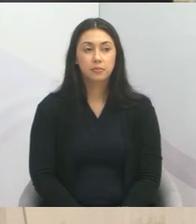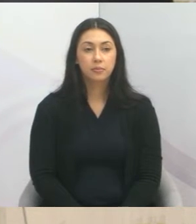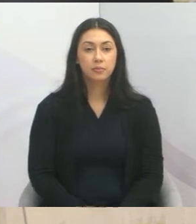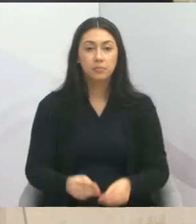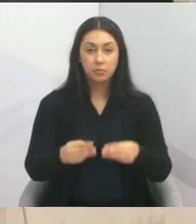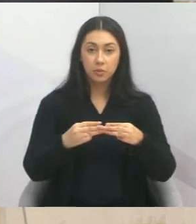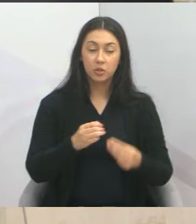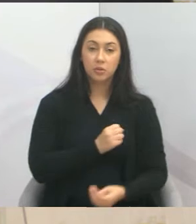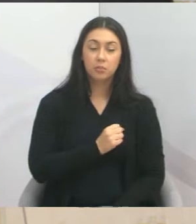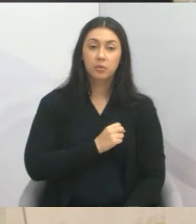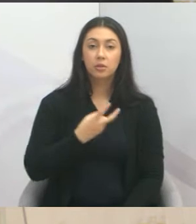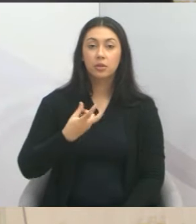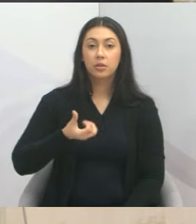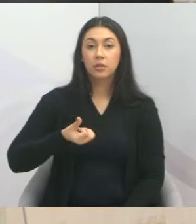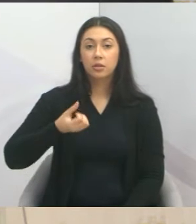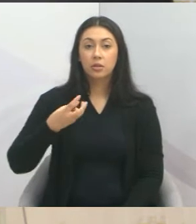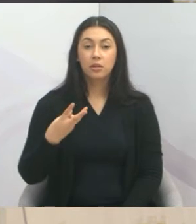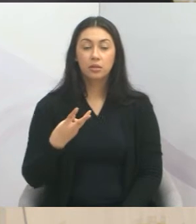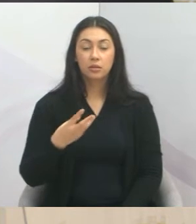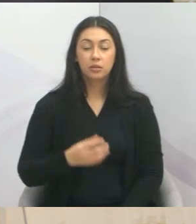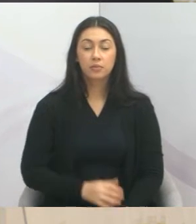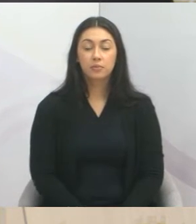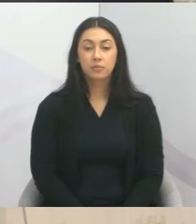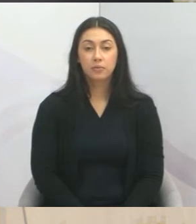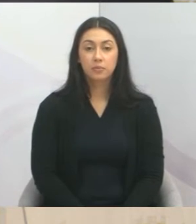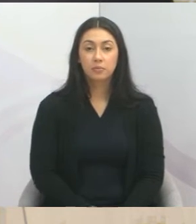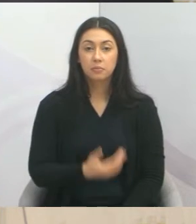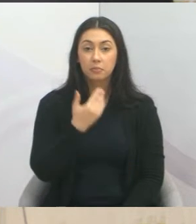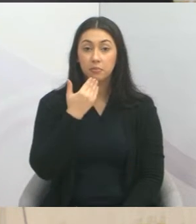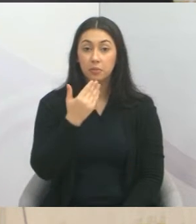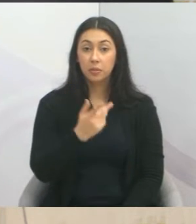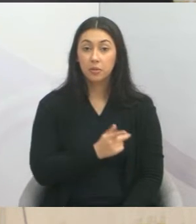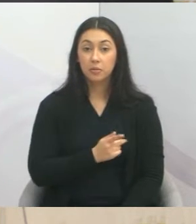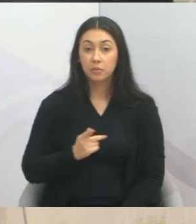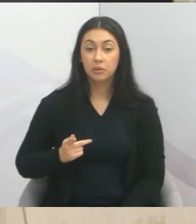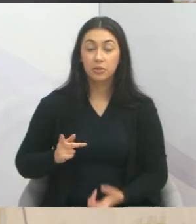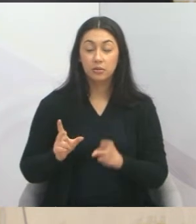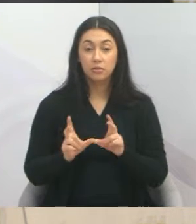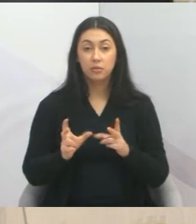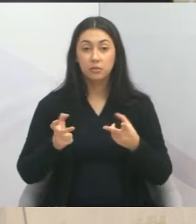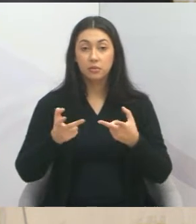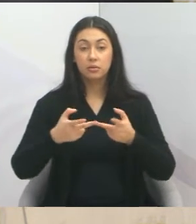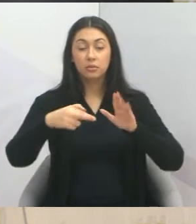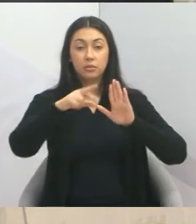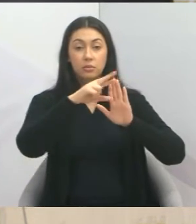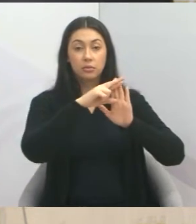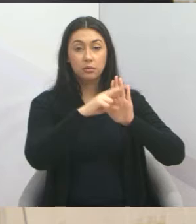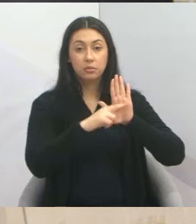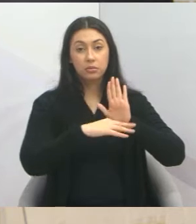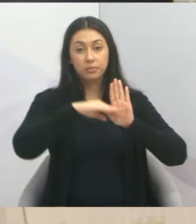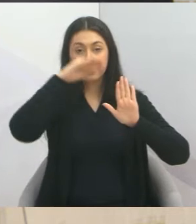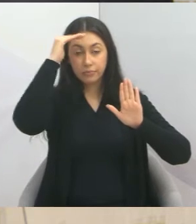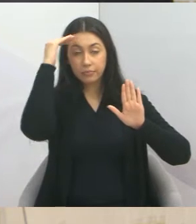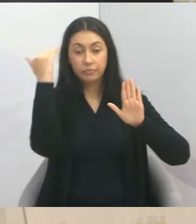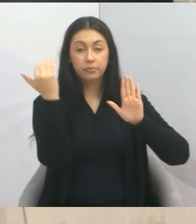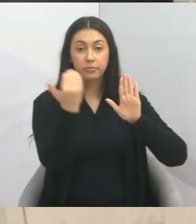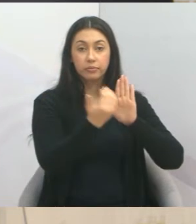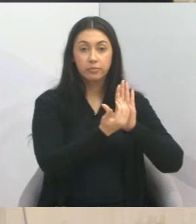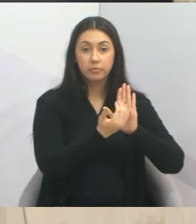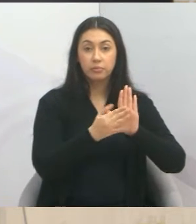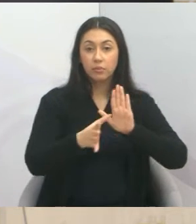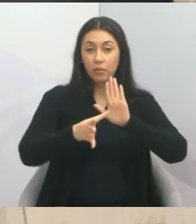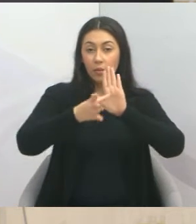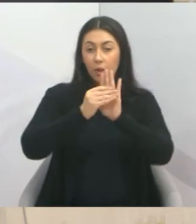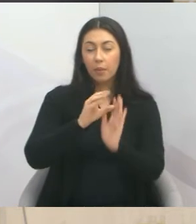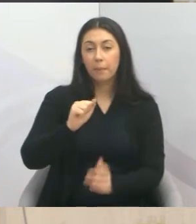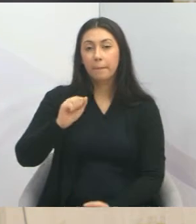a Moção 263 2021 que queremos utilizar o seu presente essa casa cumpridas as formalidades regimentais que